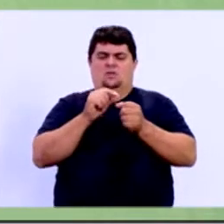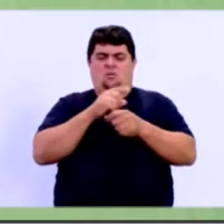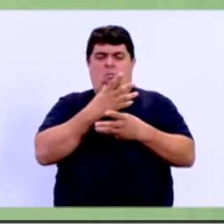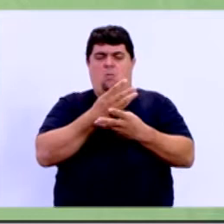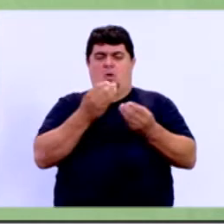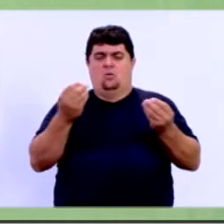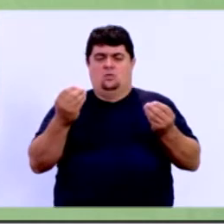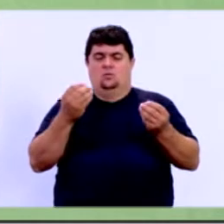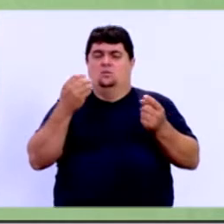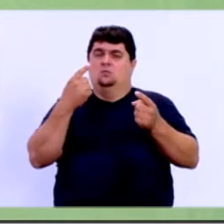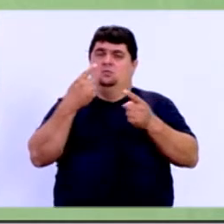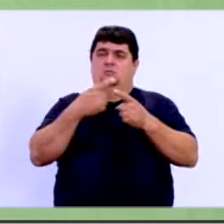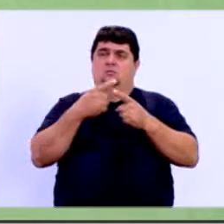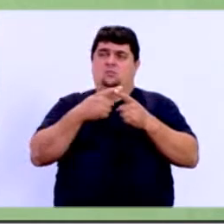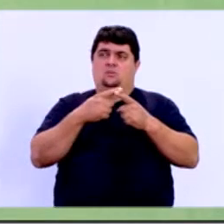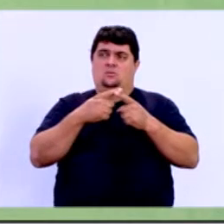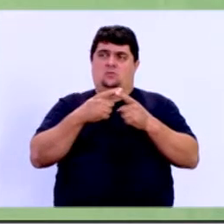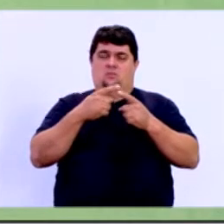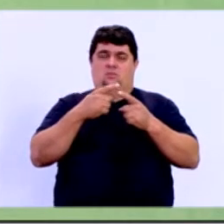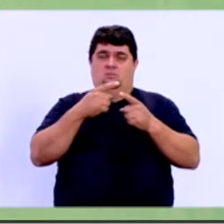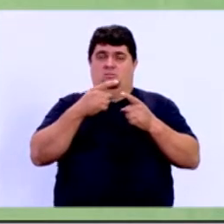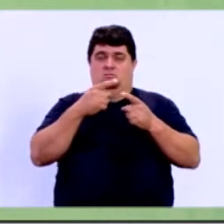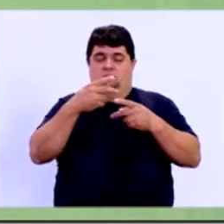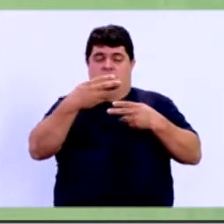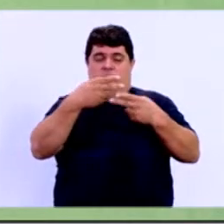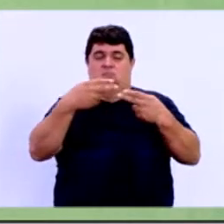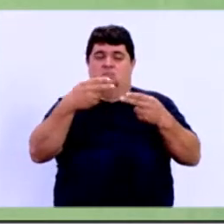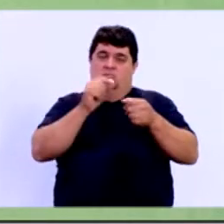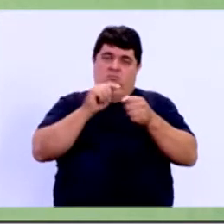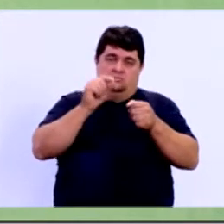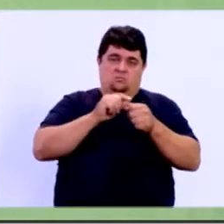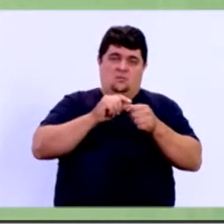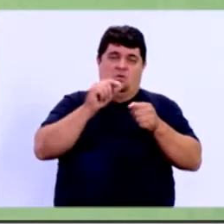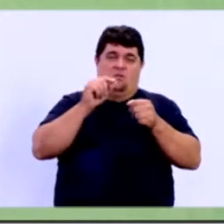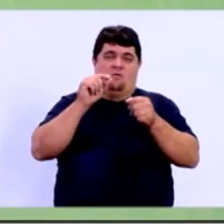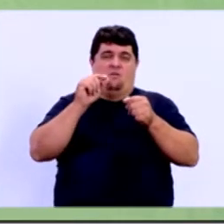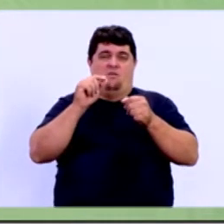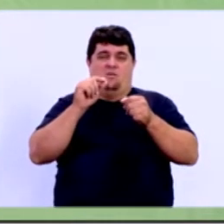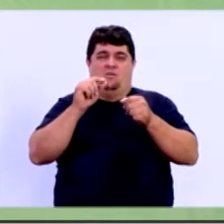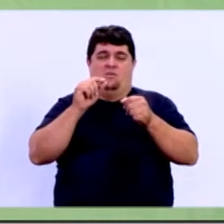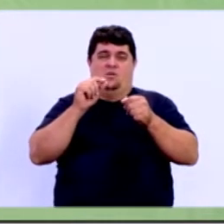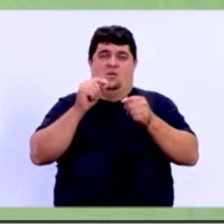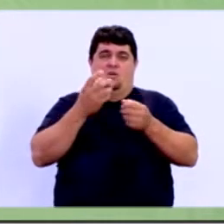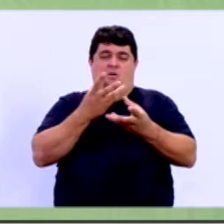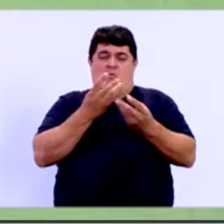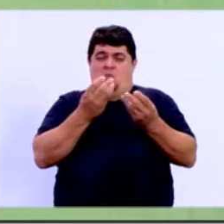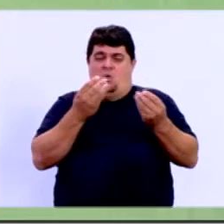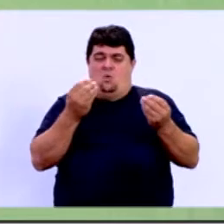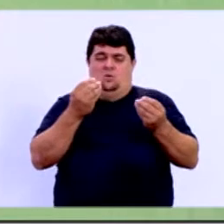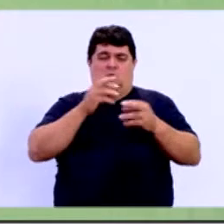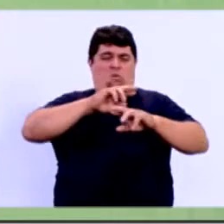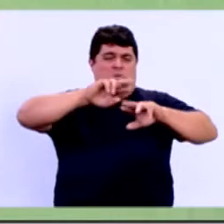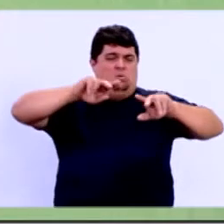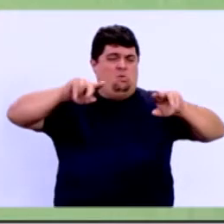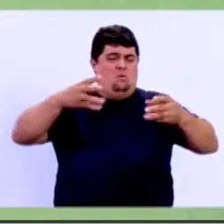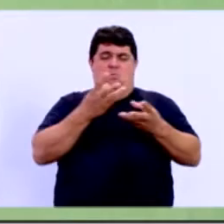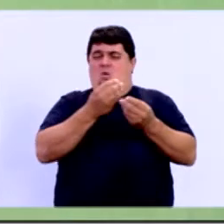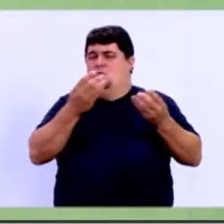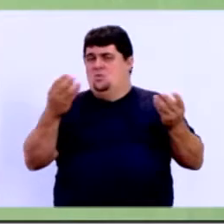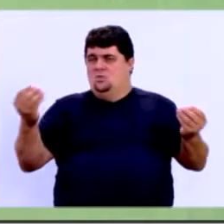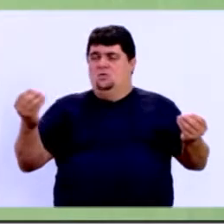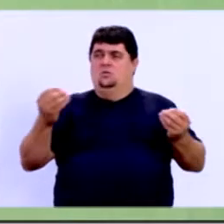quando o setor de produção da empresa, ele fabrica produtos em larga escala, em grande